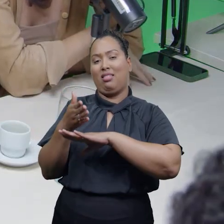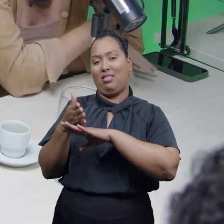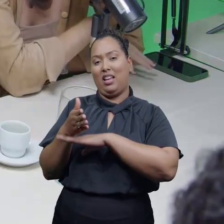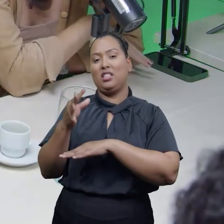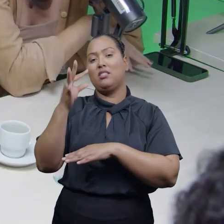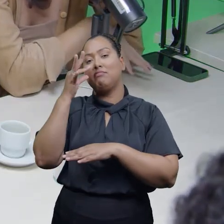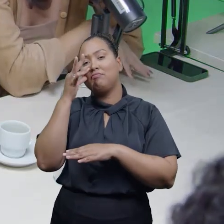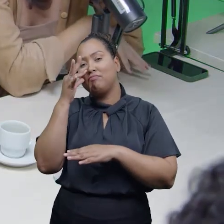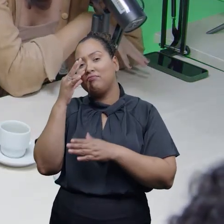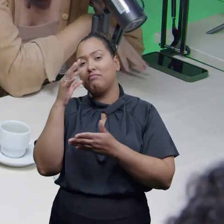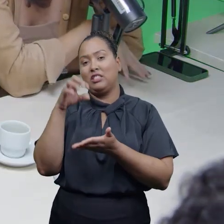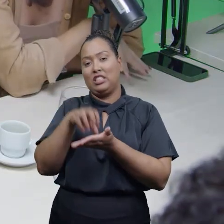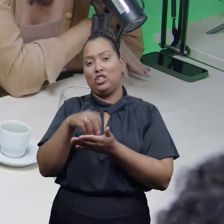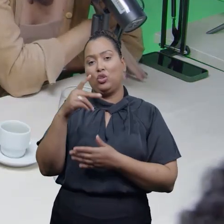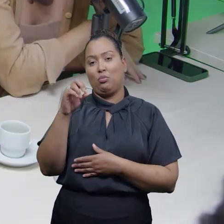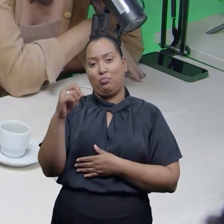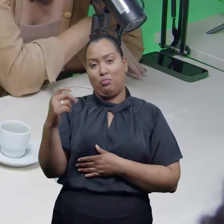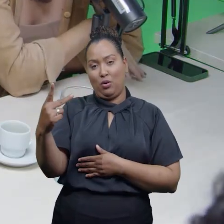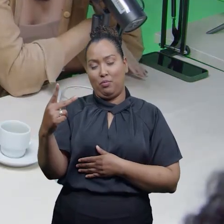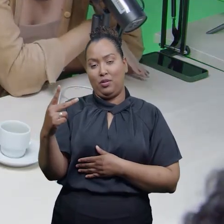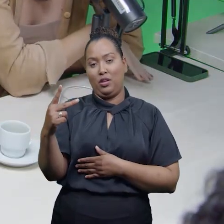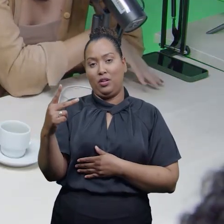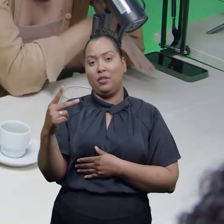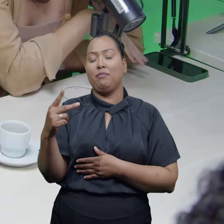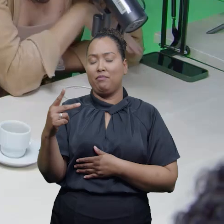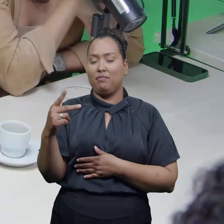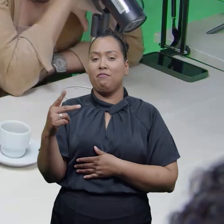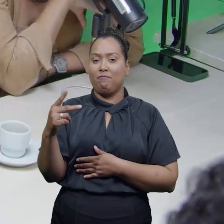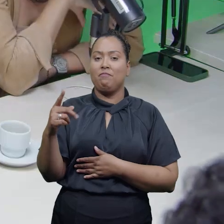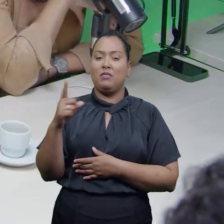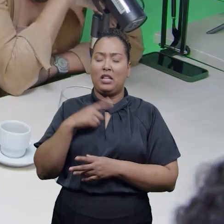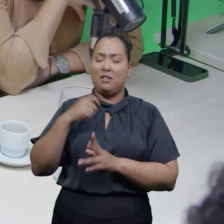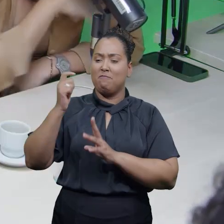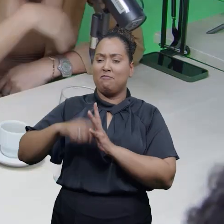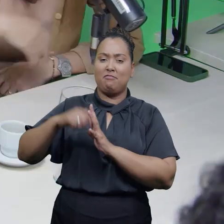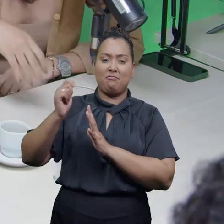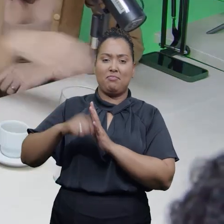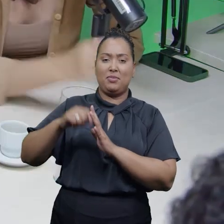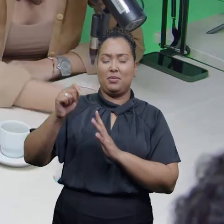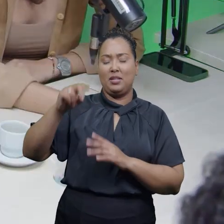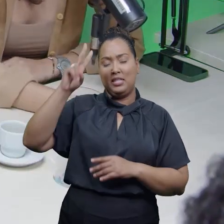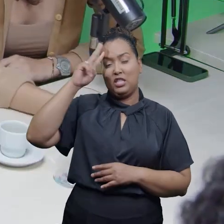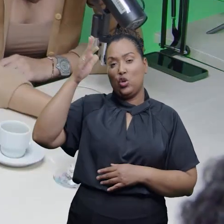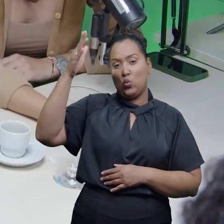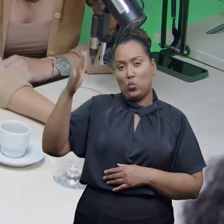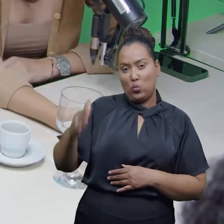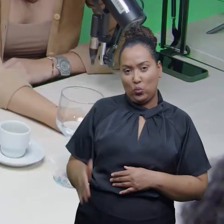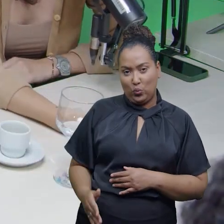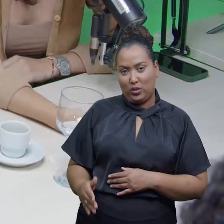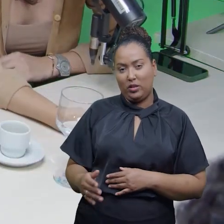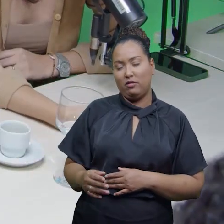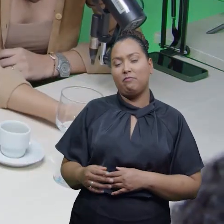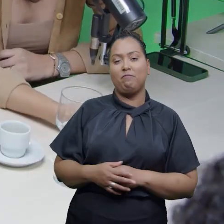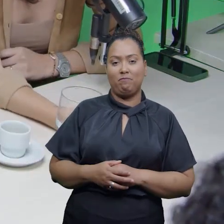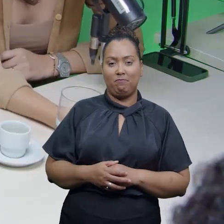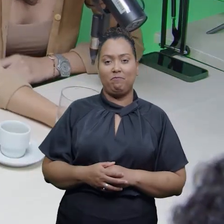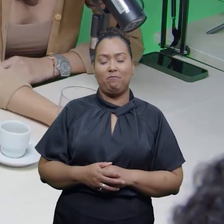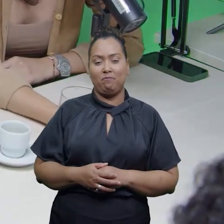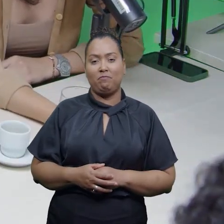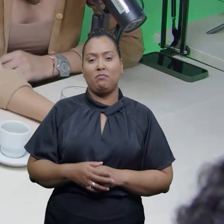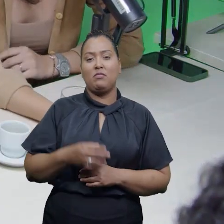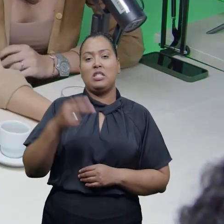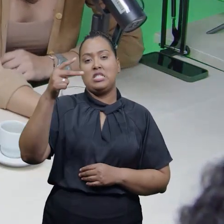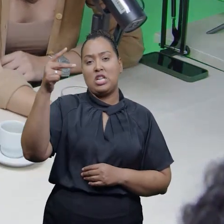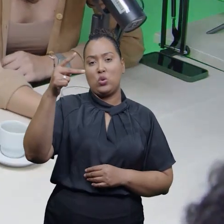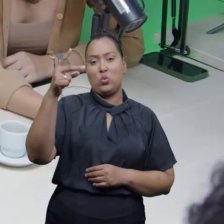Centro Pop uma vez por mês. Nós nos revezamos todo mês, né? Toda segunda semana do mês, a